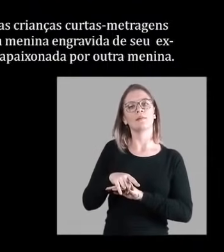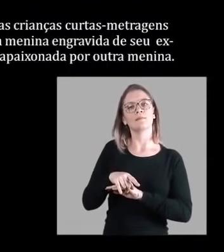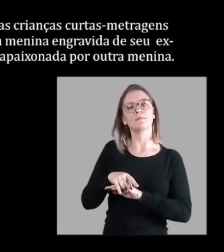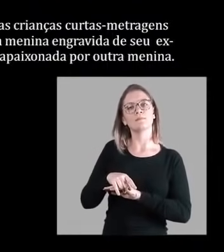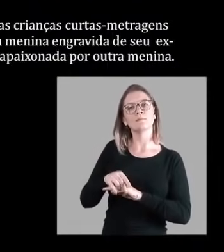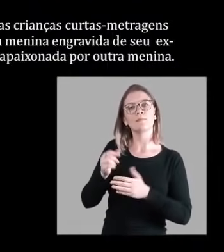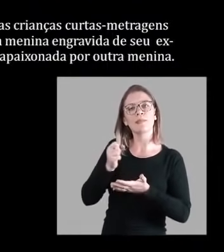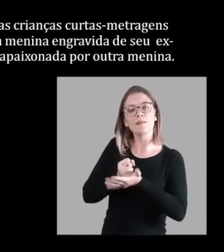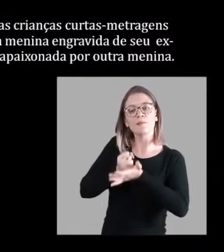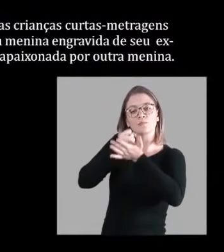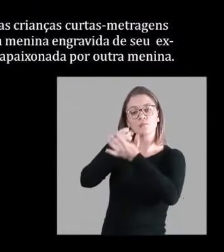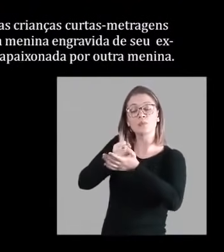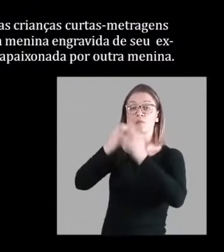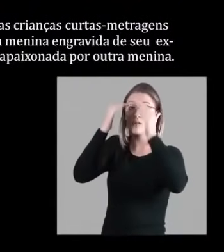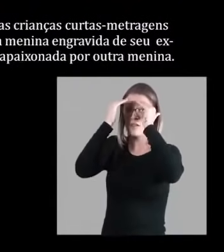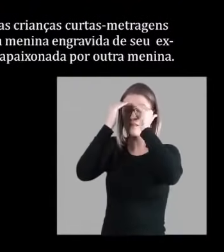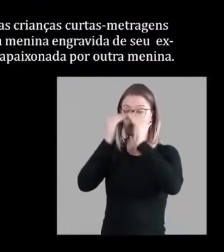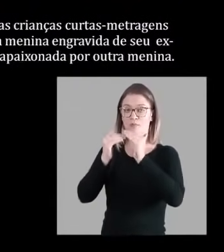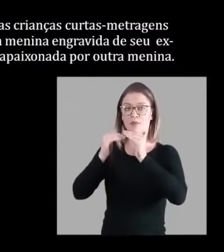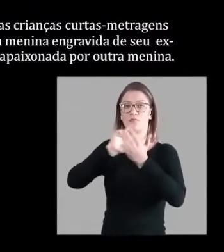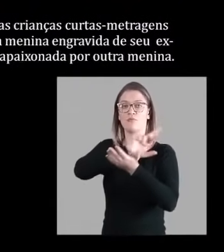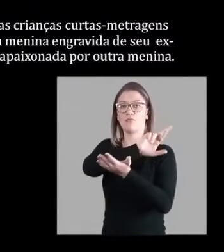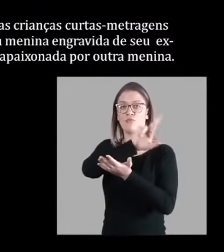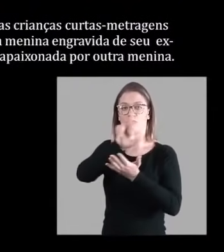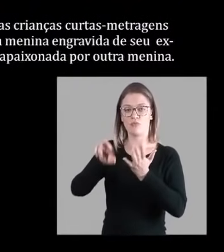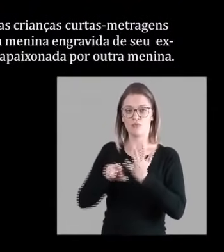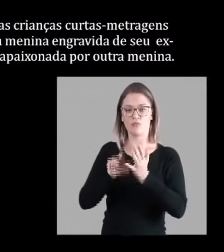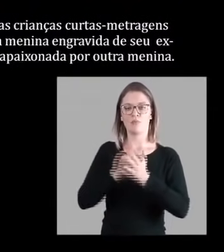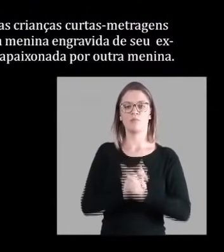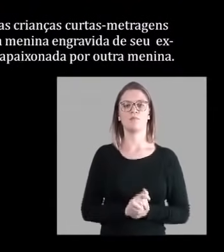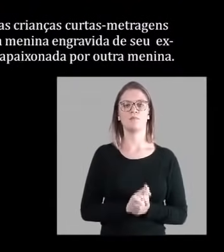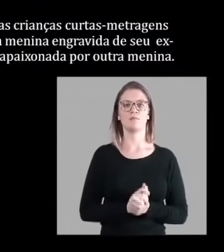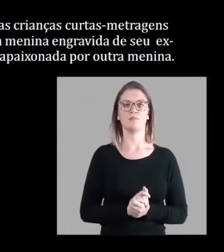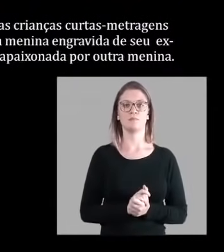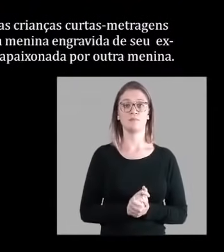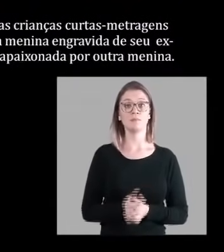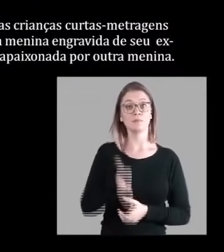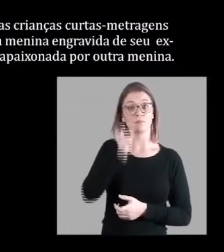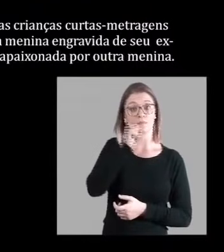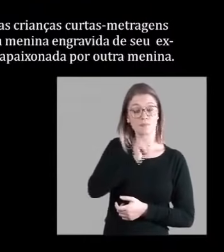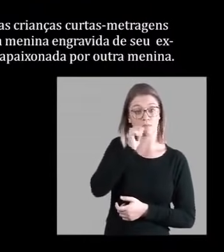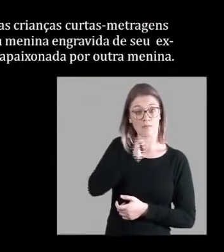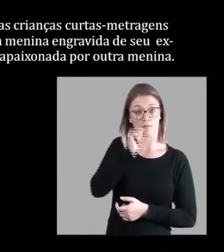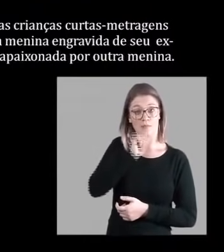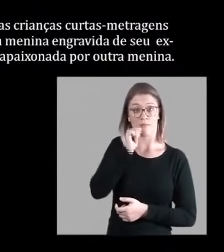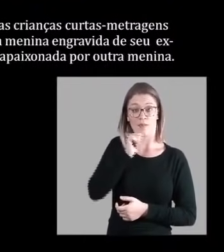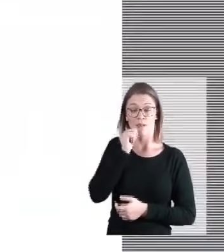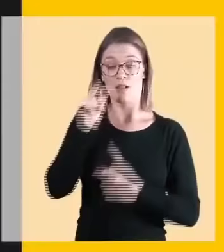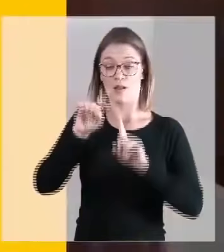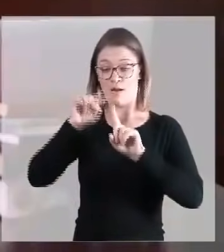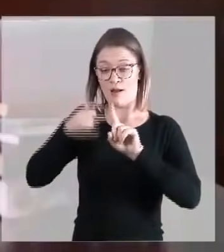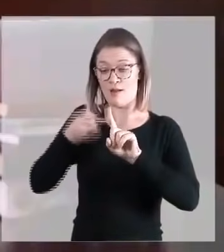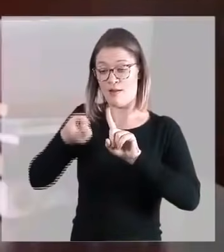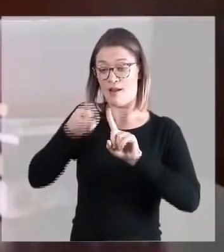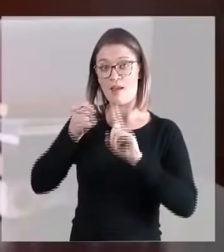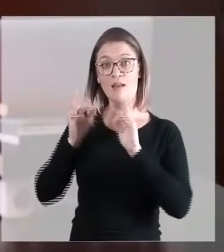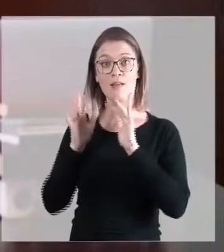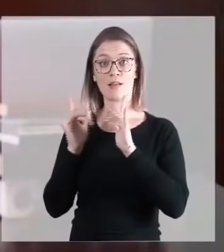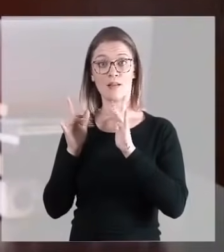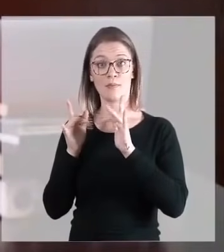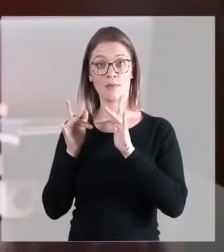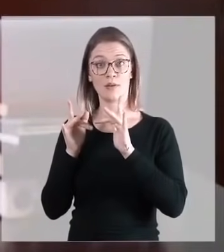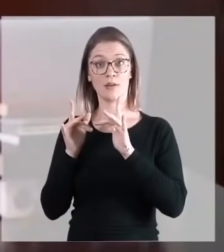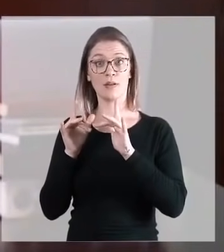Na produção Baby You, uma menina engravida do seu ex-namorado e de repente se vê apaixonada por outra menina. Esse